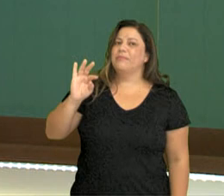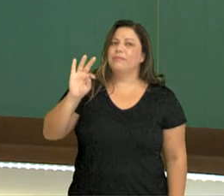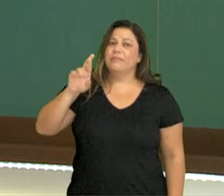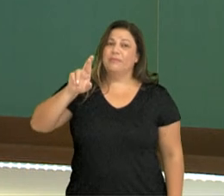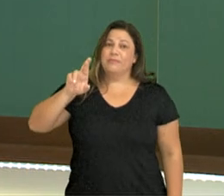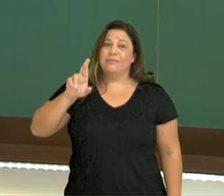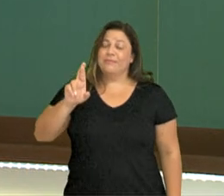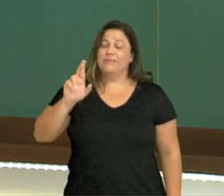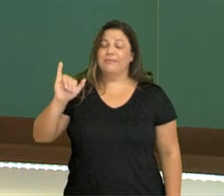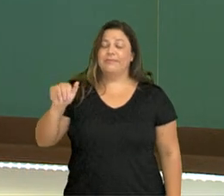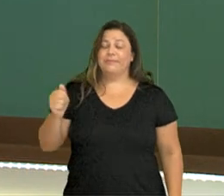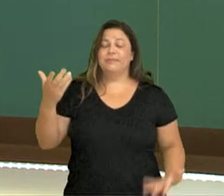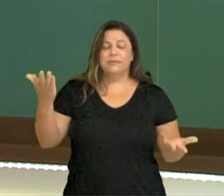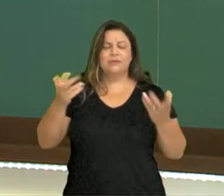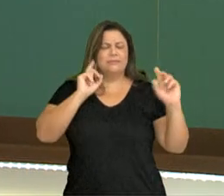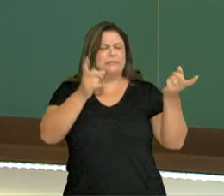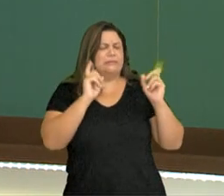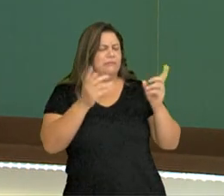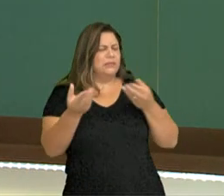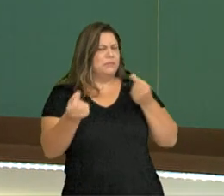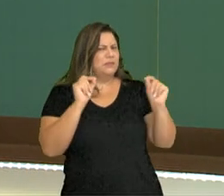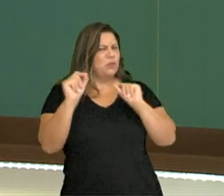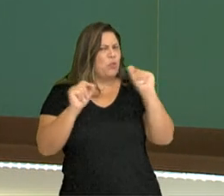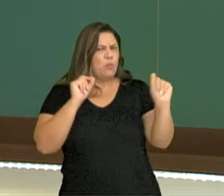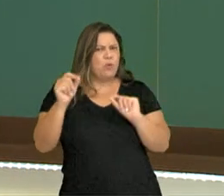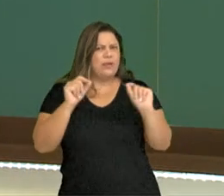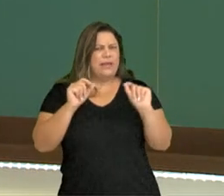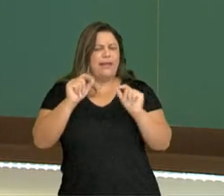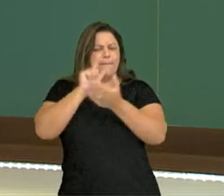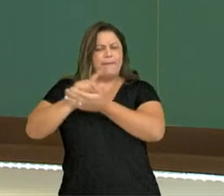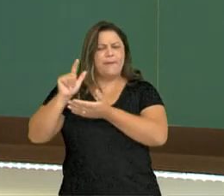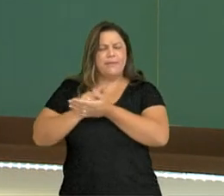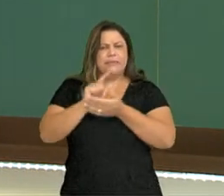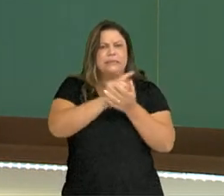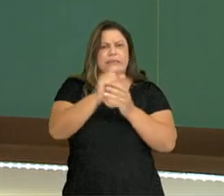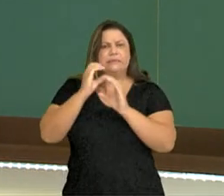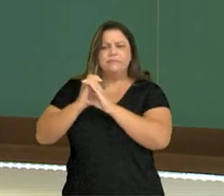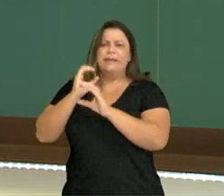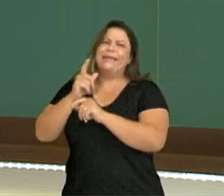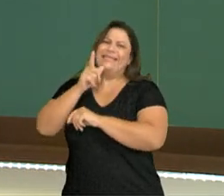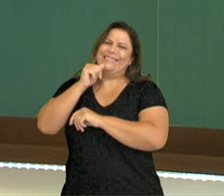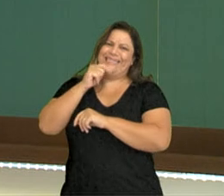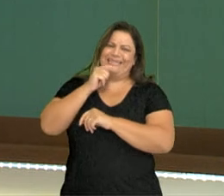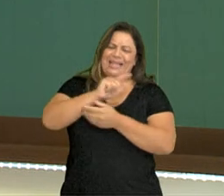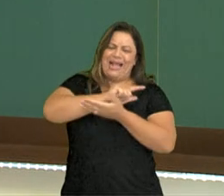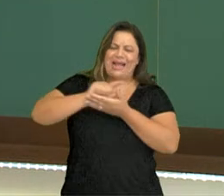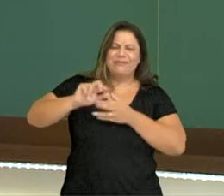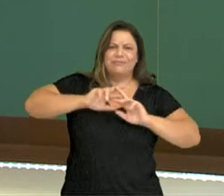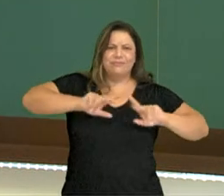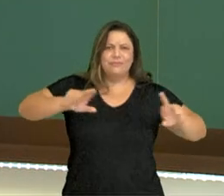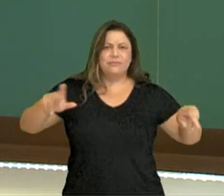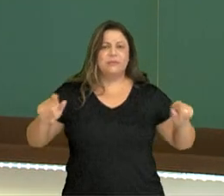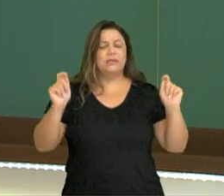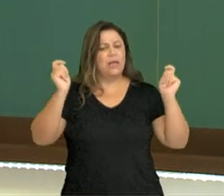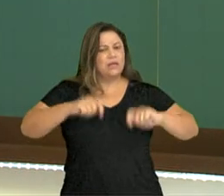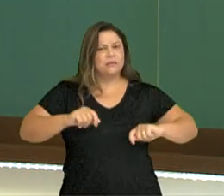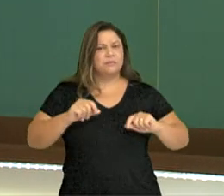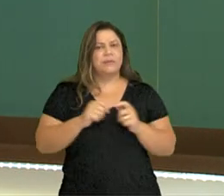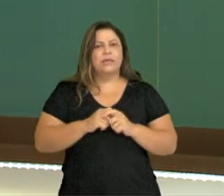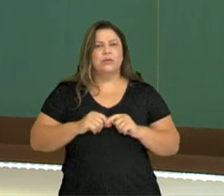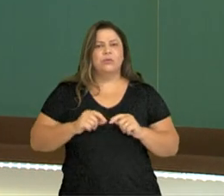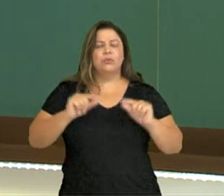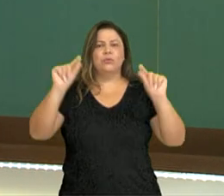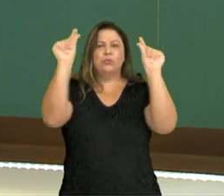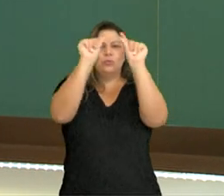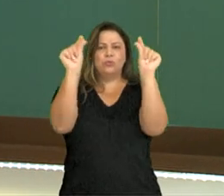de preocupação, justamente na questão do tratamento da água. A respeito desses organismos, é correto afirmar que elas